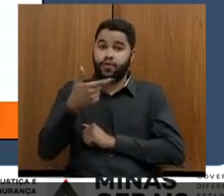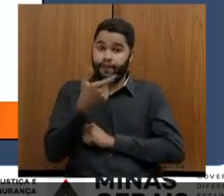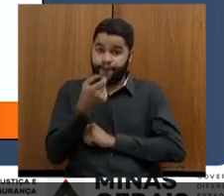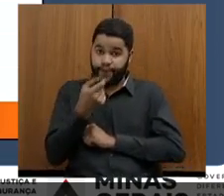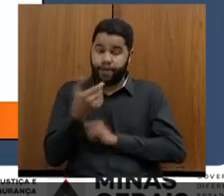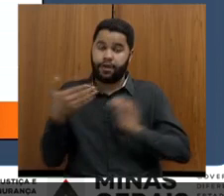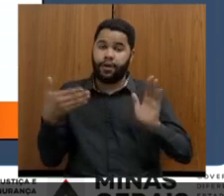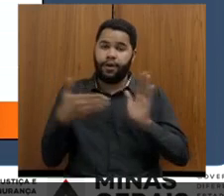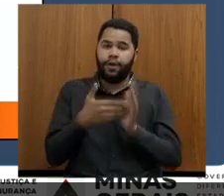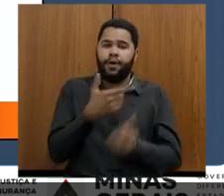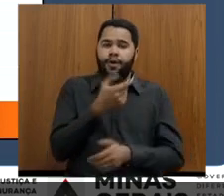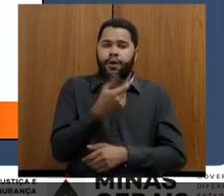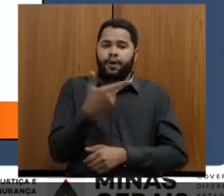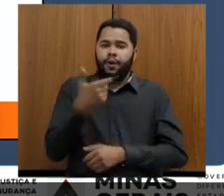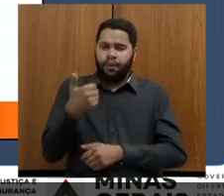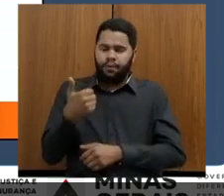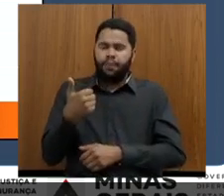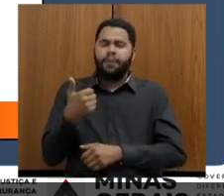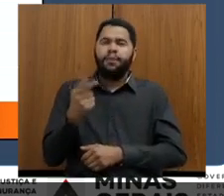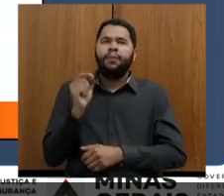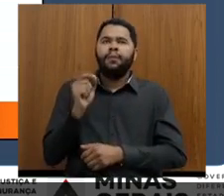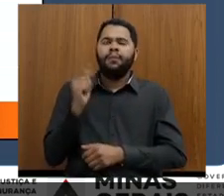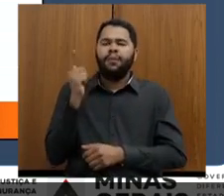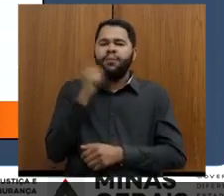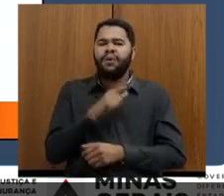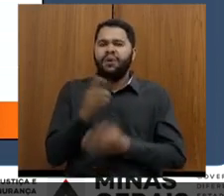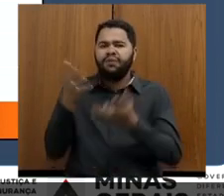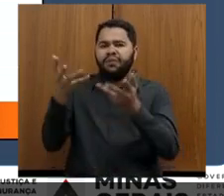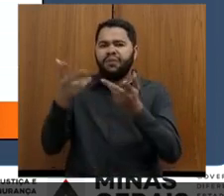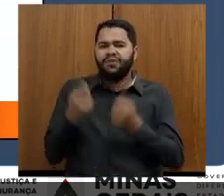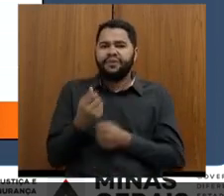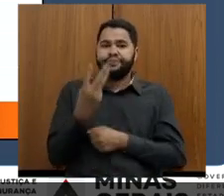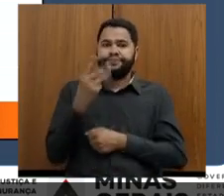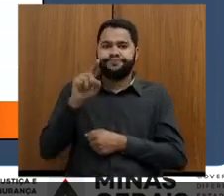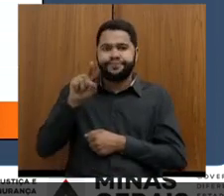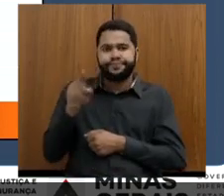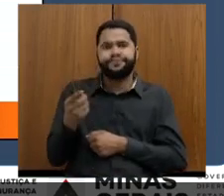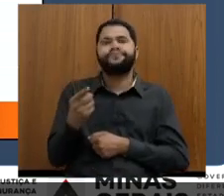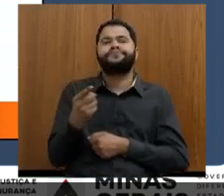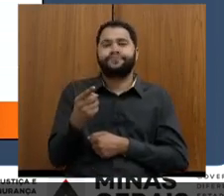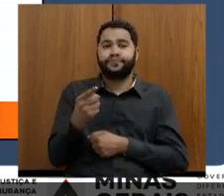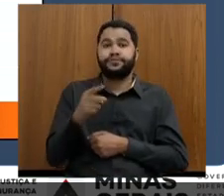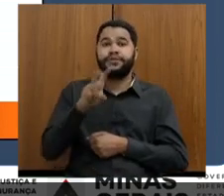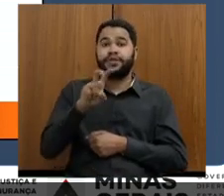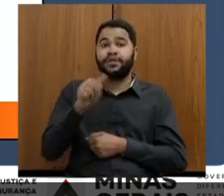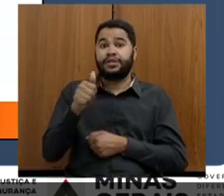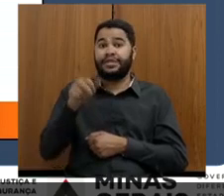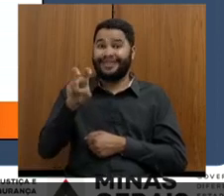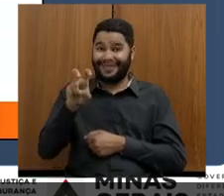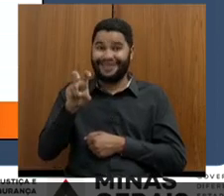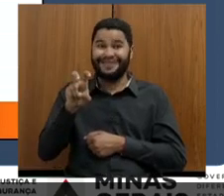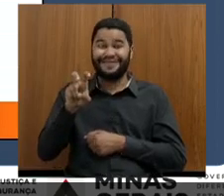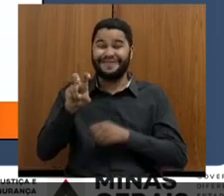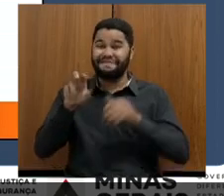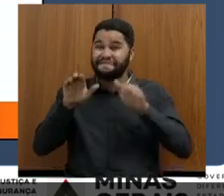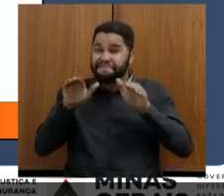2019/2020 a2021 nós chegamos a atender 3515 ocorrências